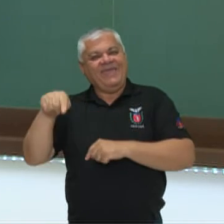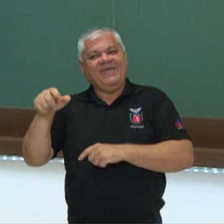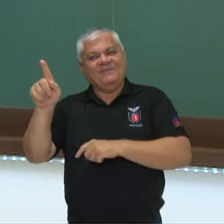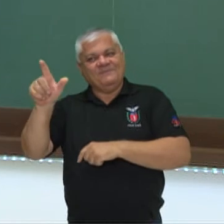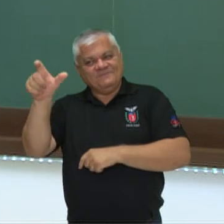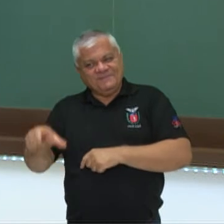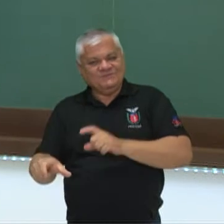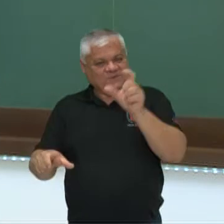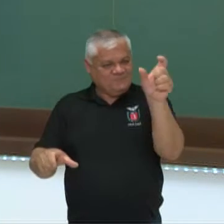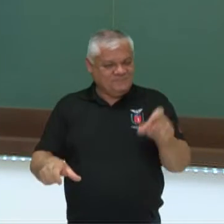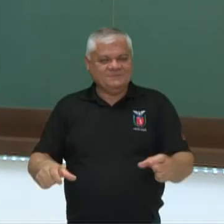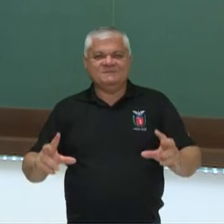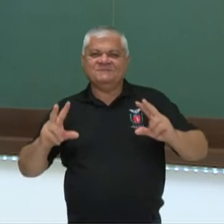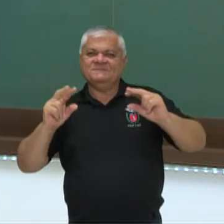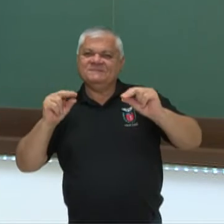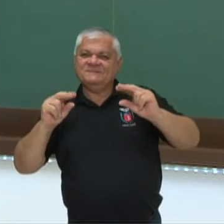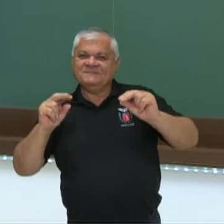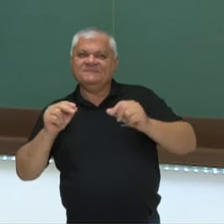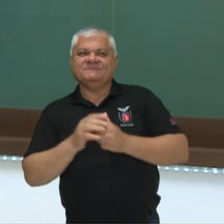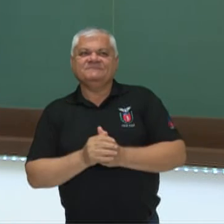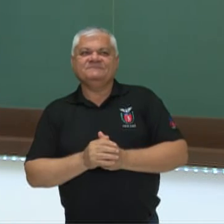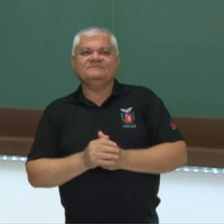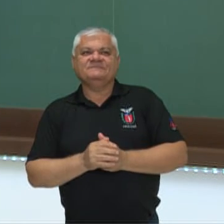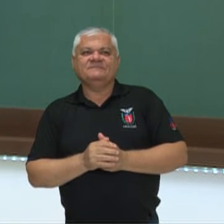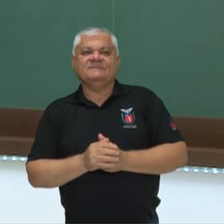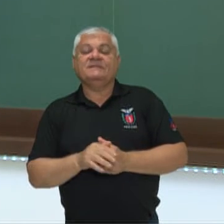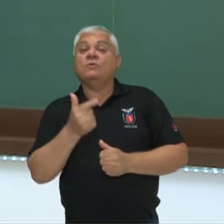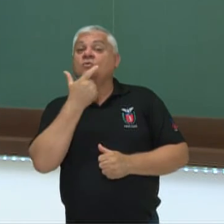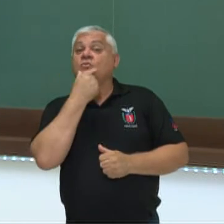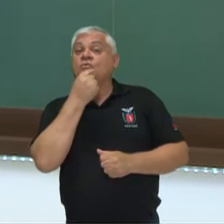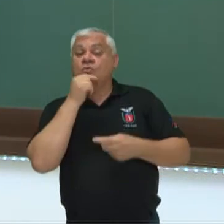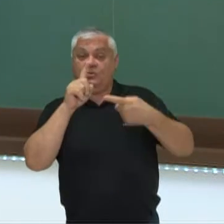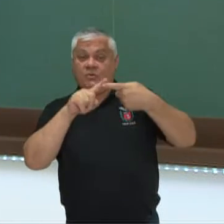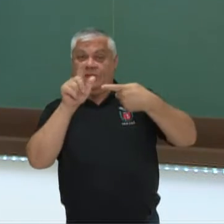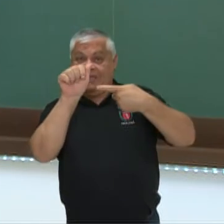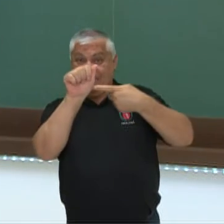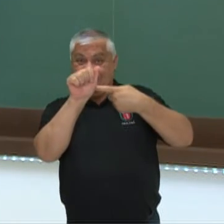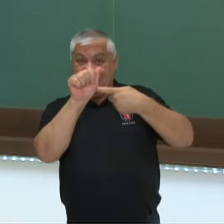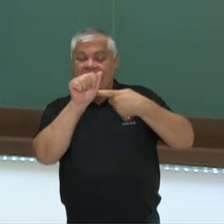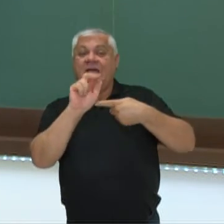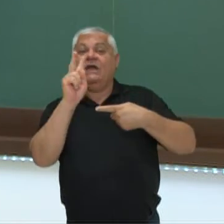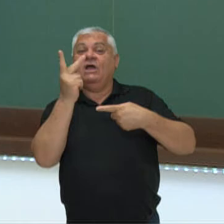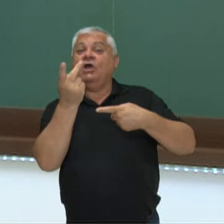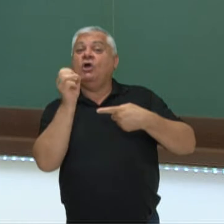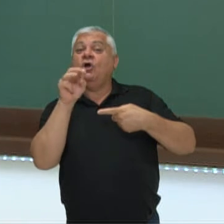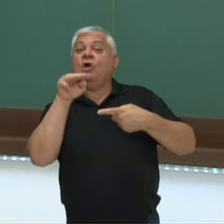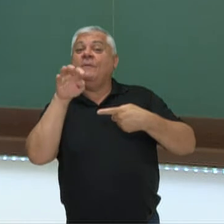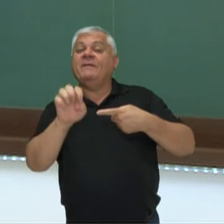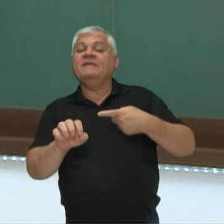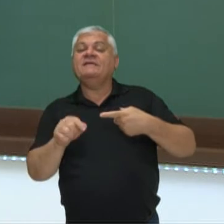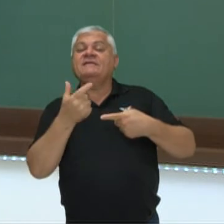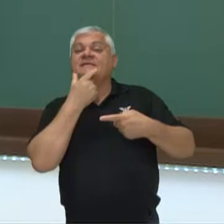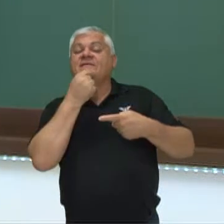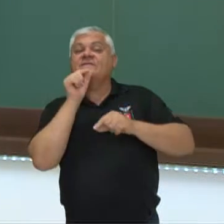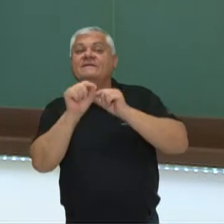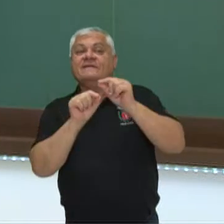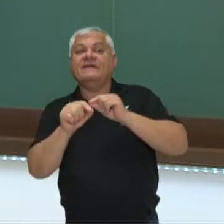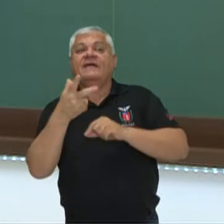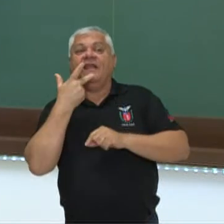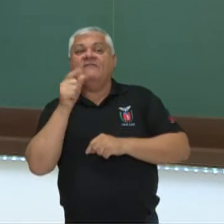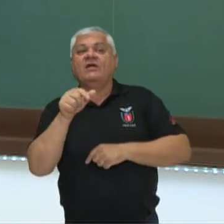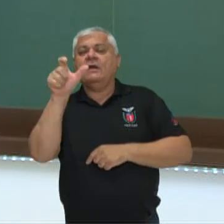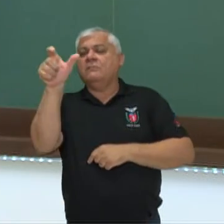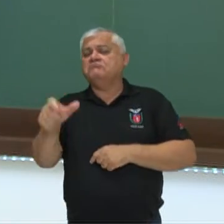interlocutor, né? Com relação à palavra homem no segundo quarteto, na questão A, ela diz de